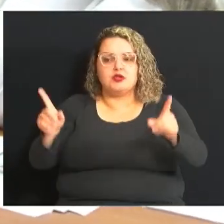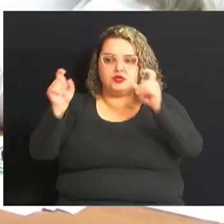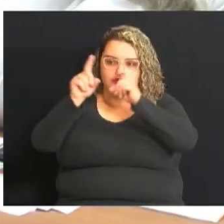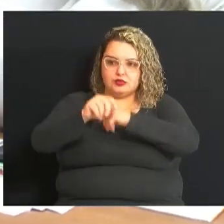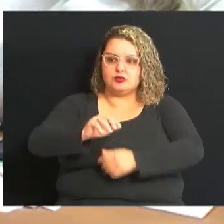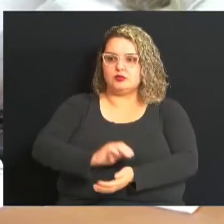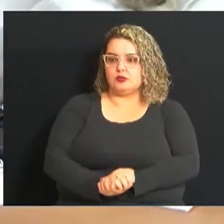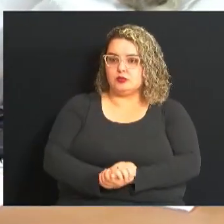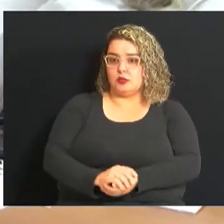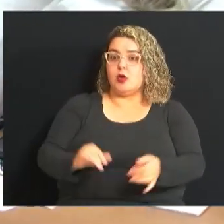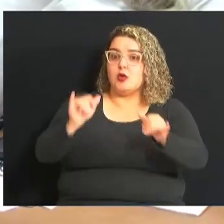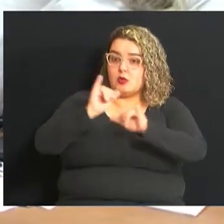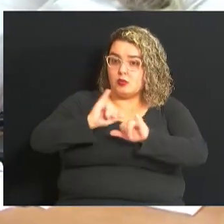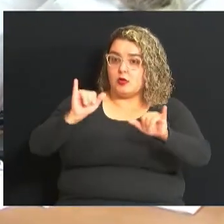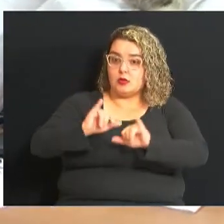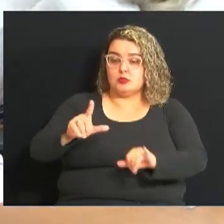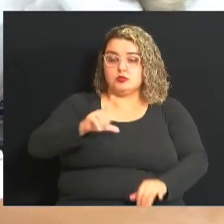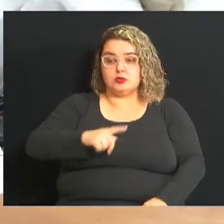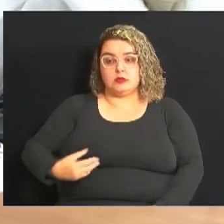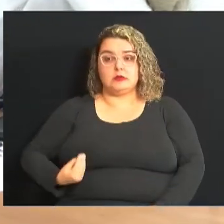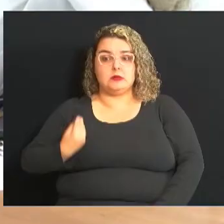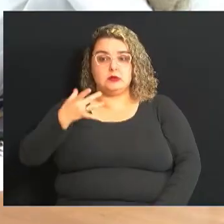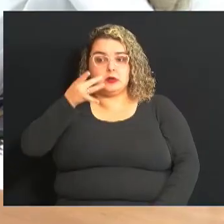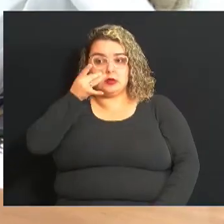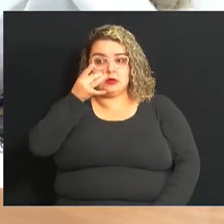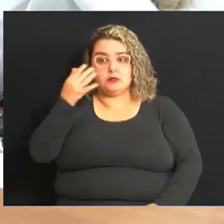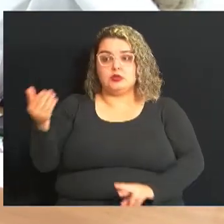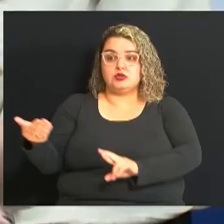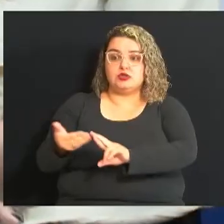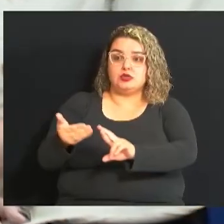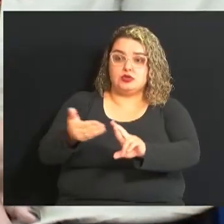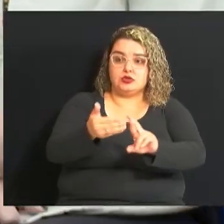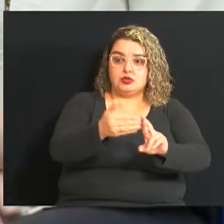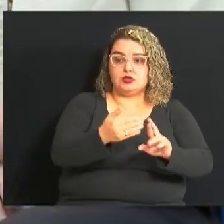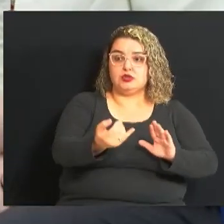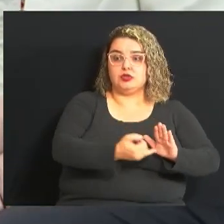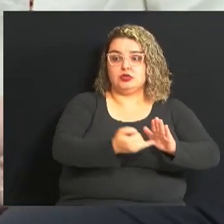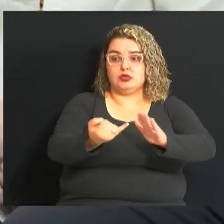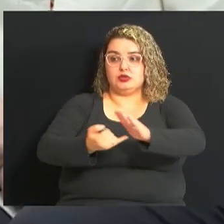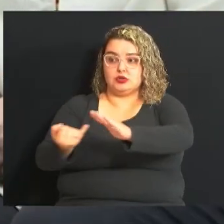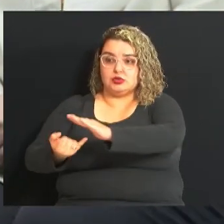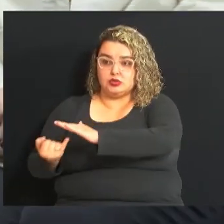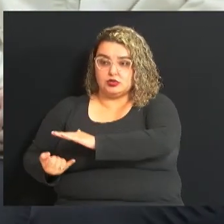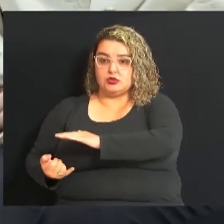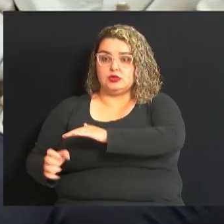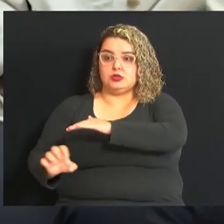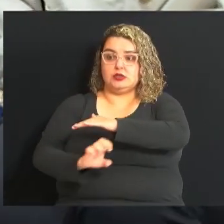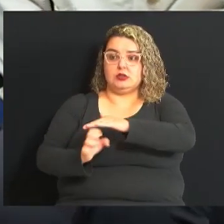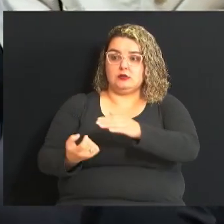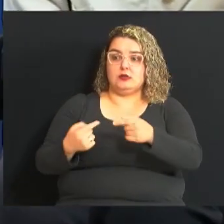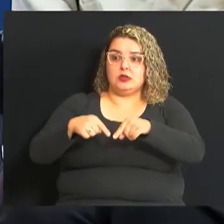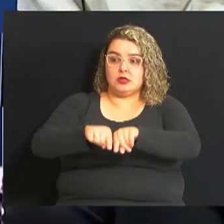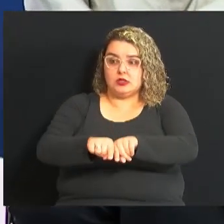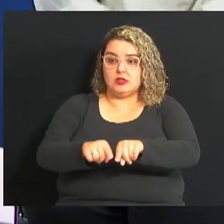O anúncio contou também com a presença de representantes de entidades e empresas parceiras